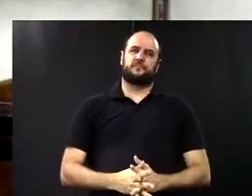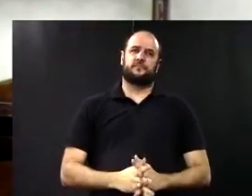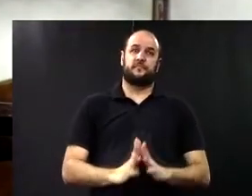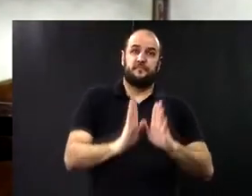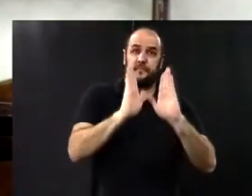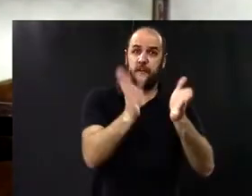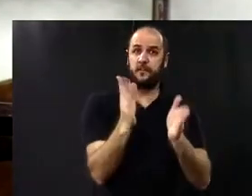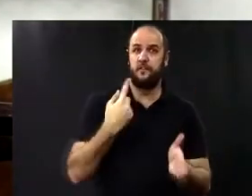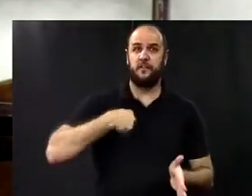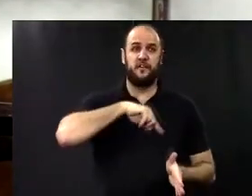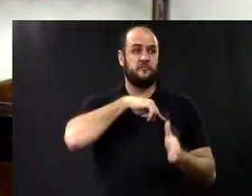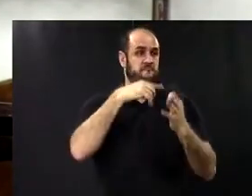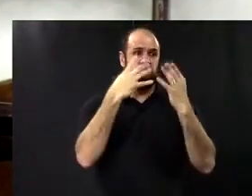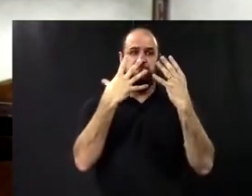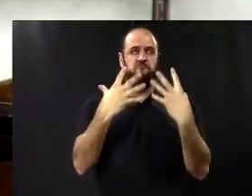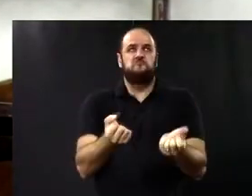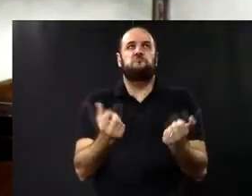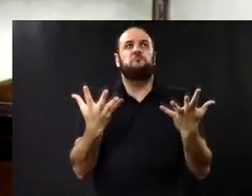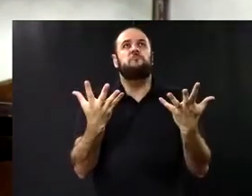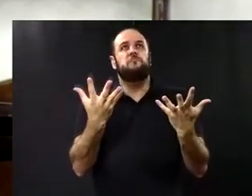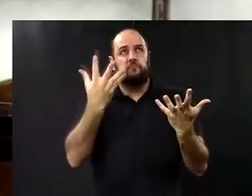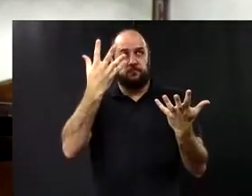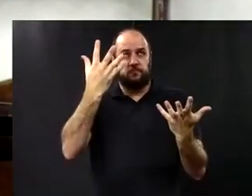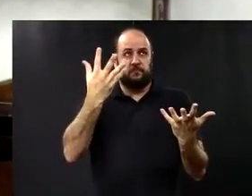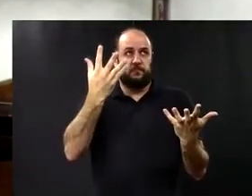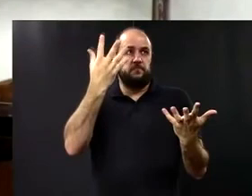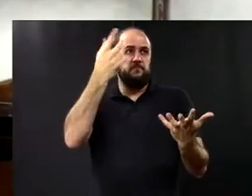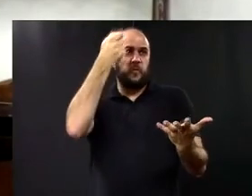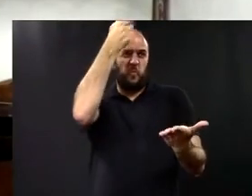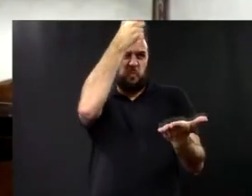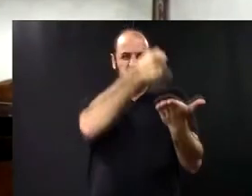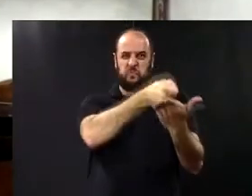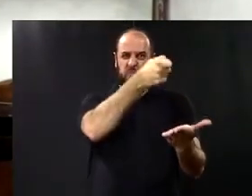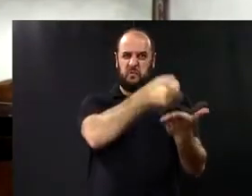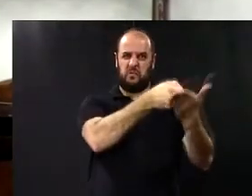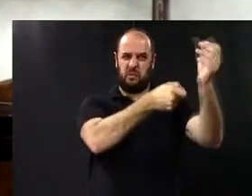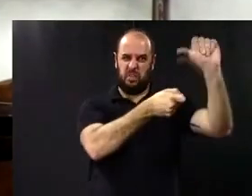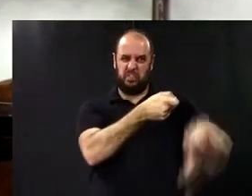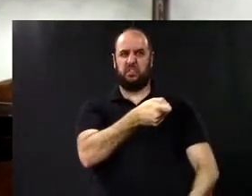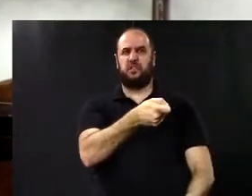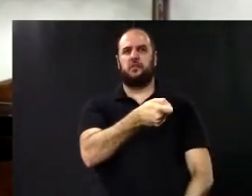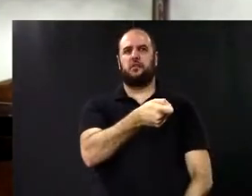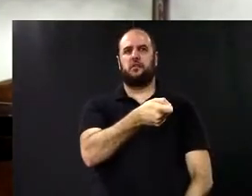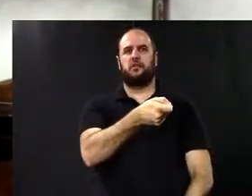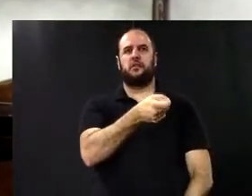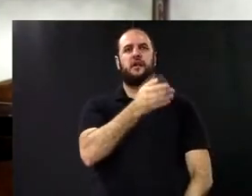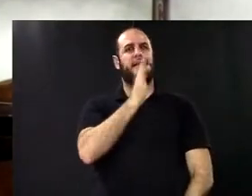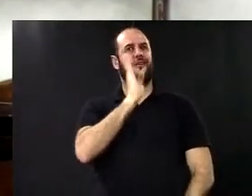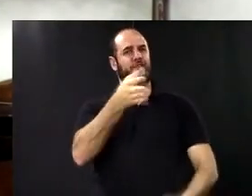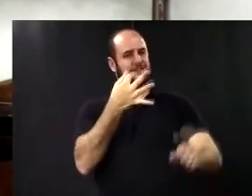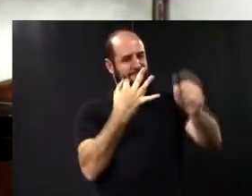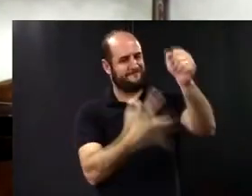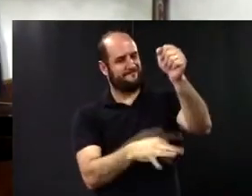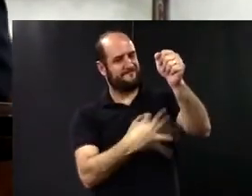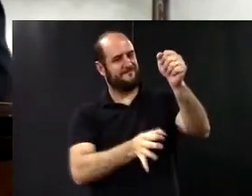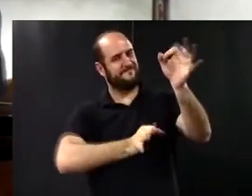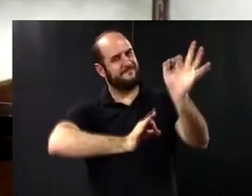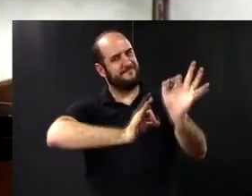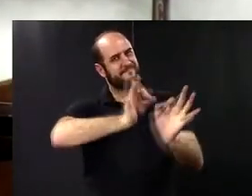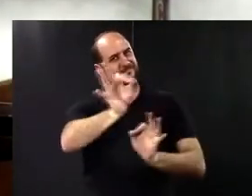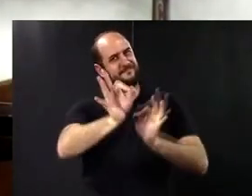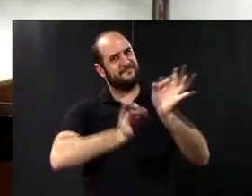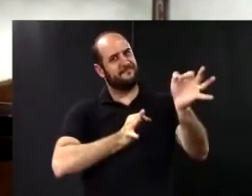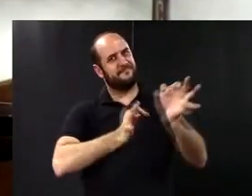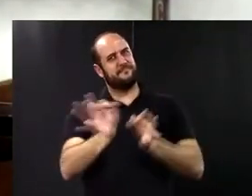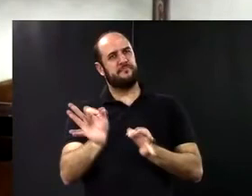nós não recebemos a punição, mas a disciplina. E a punição?